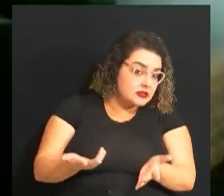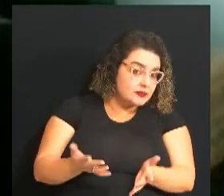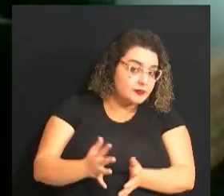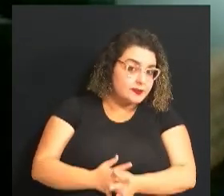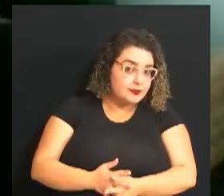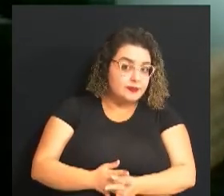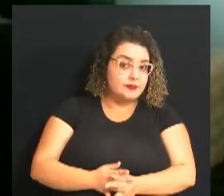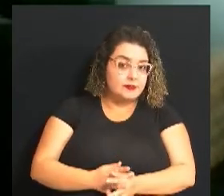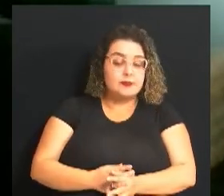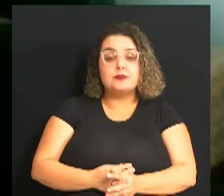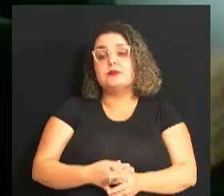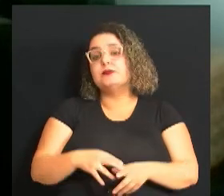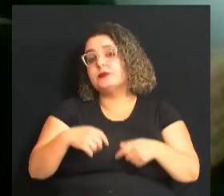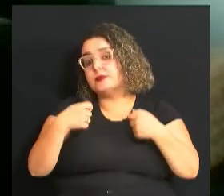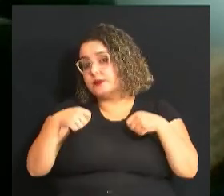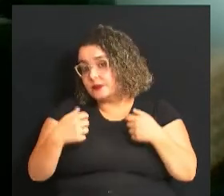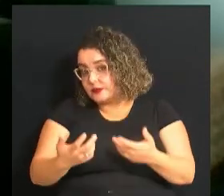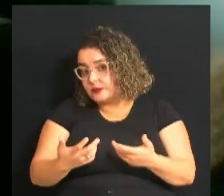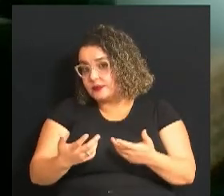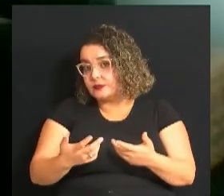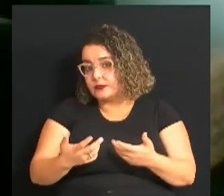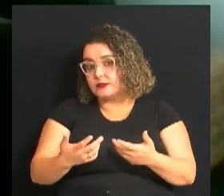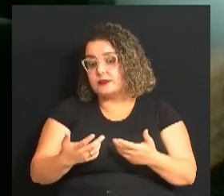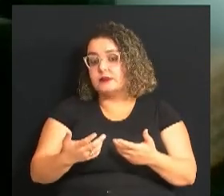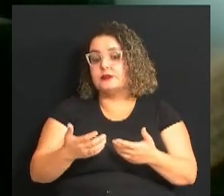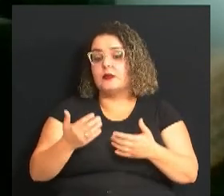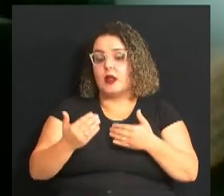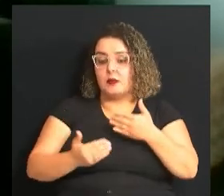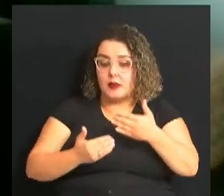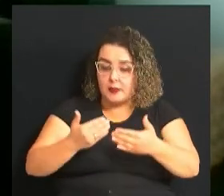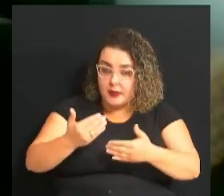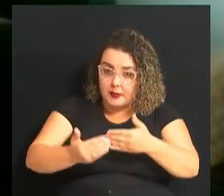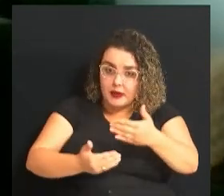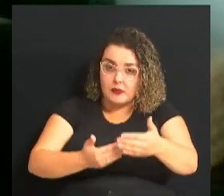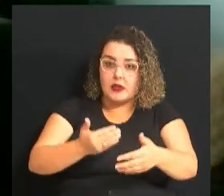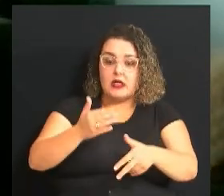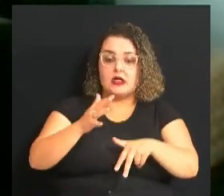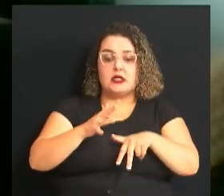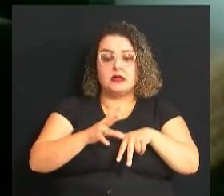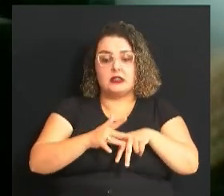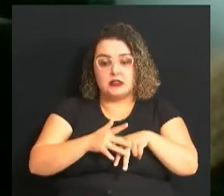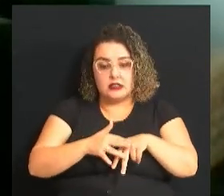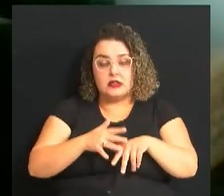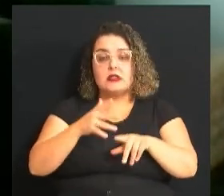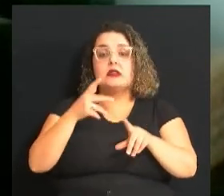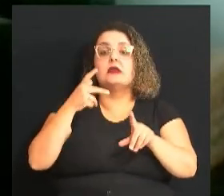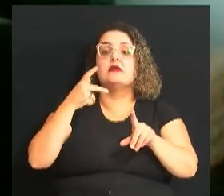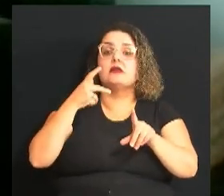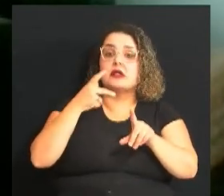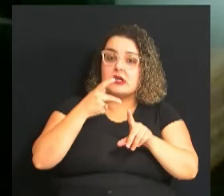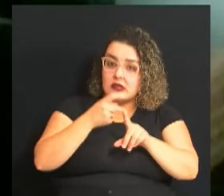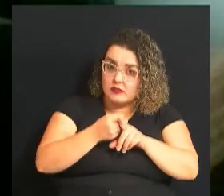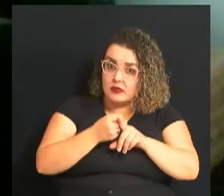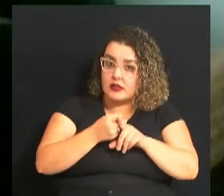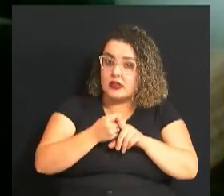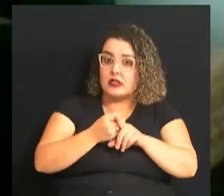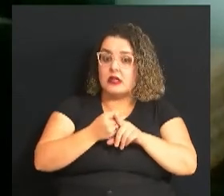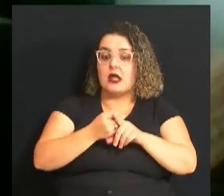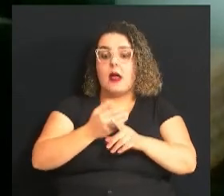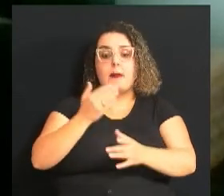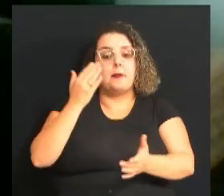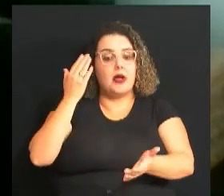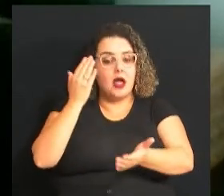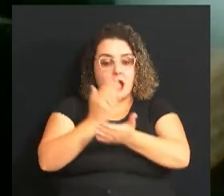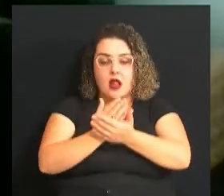existe a necessidade desse segmento dos pacientes, da vacinação para você impedir essas situações.